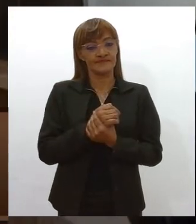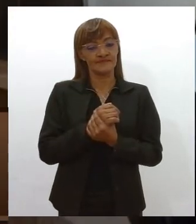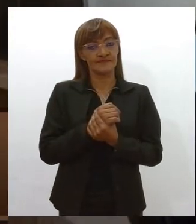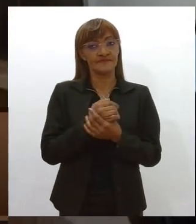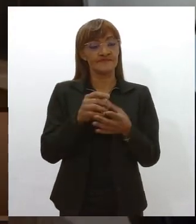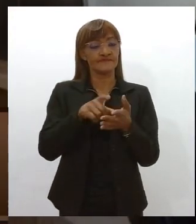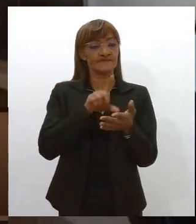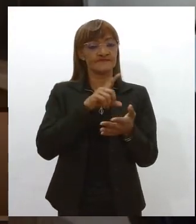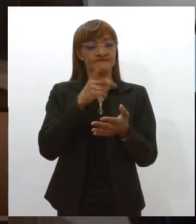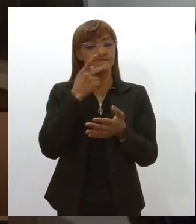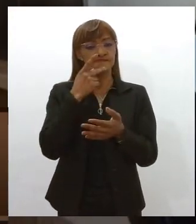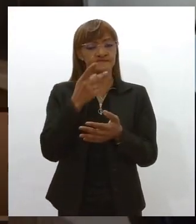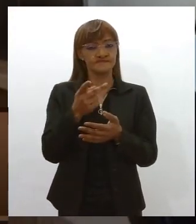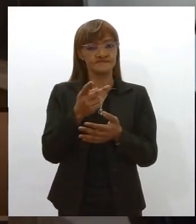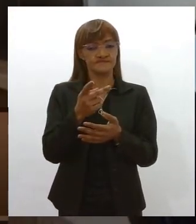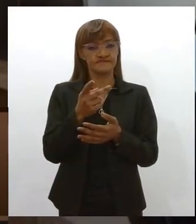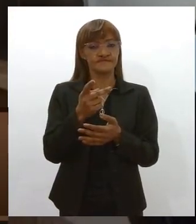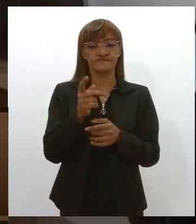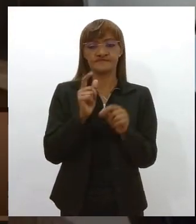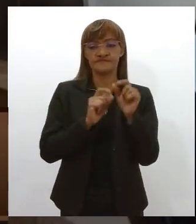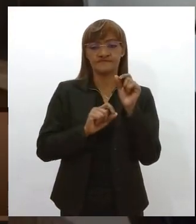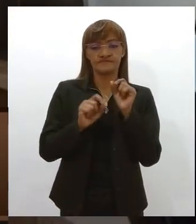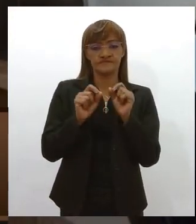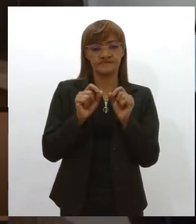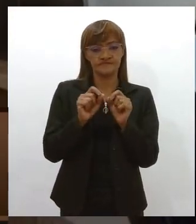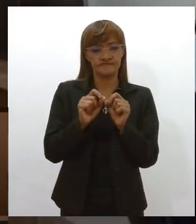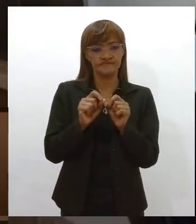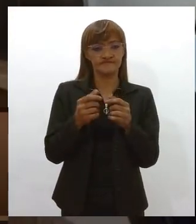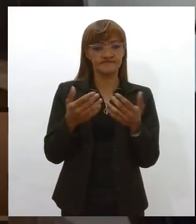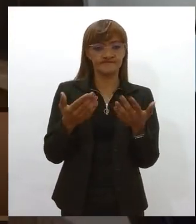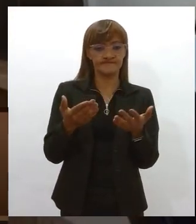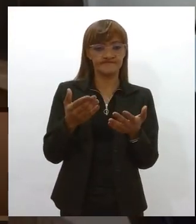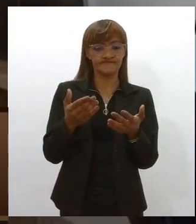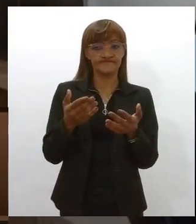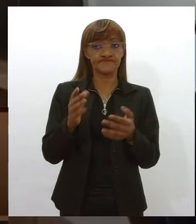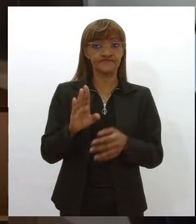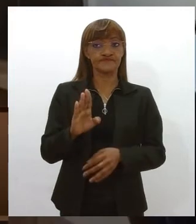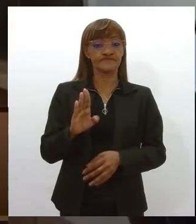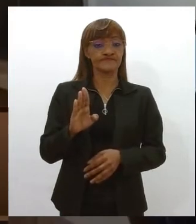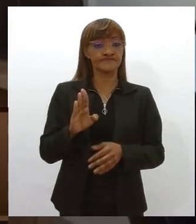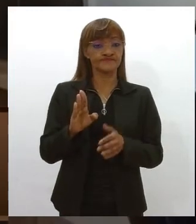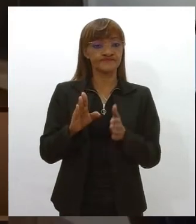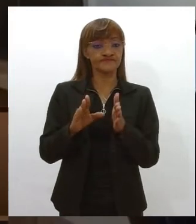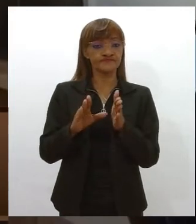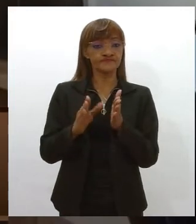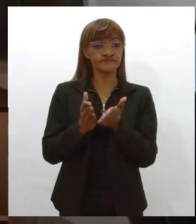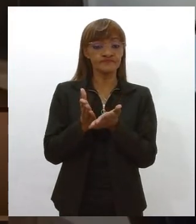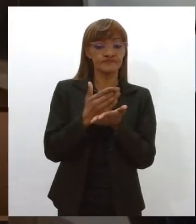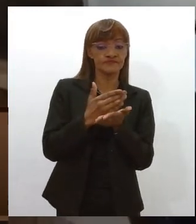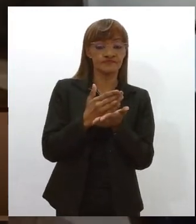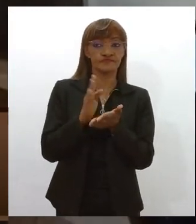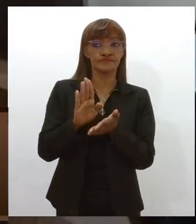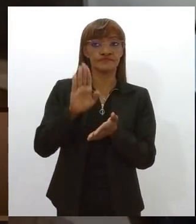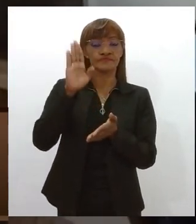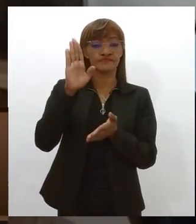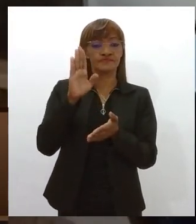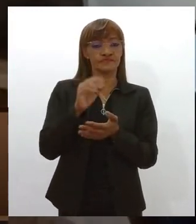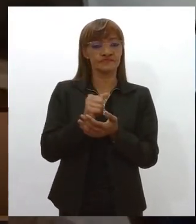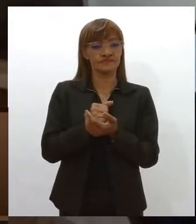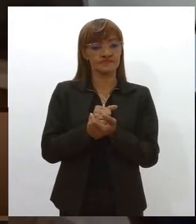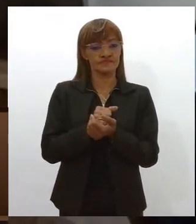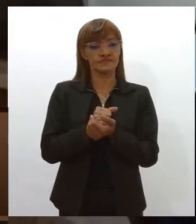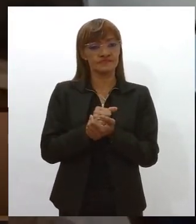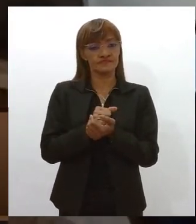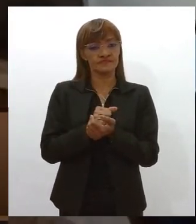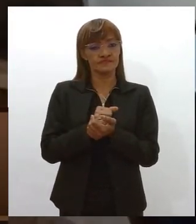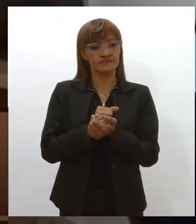no começo, né, que ainda como pré-candidata, passei por diversas coisas que queriam que fazer com que